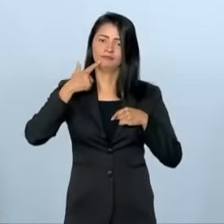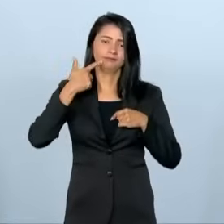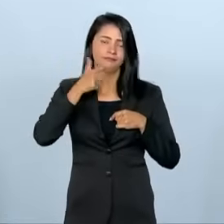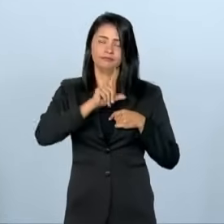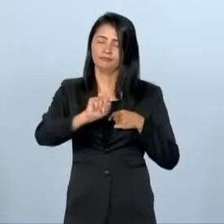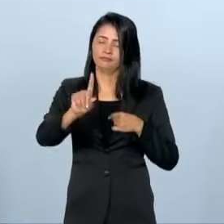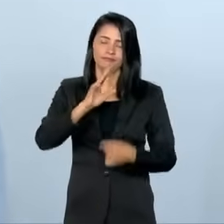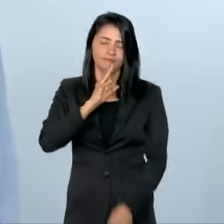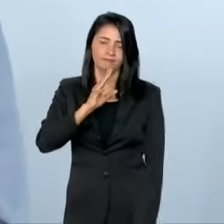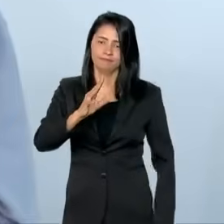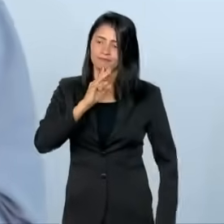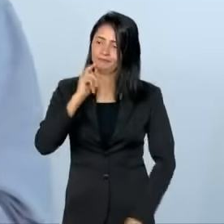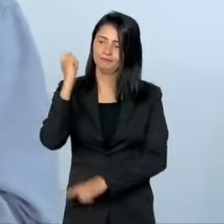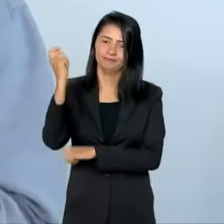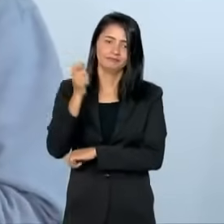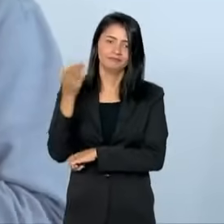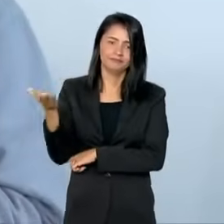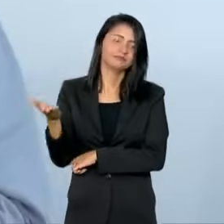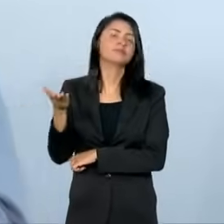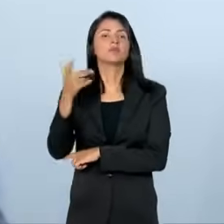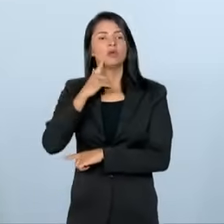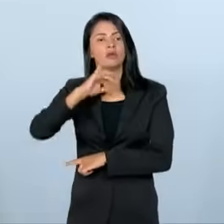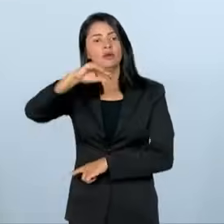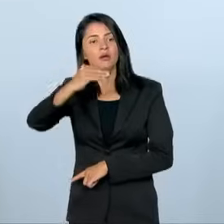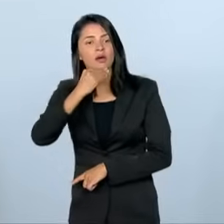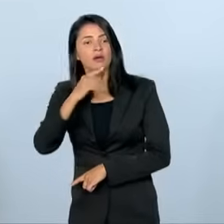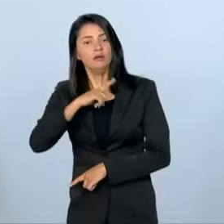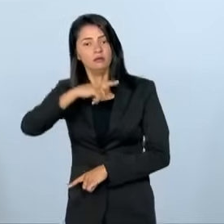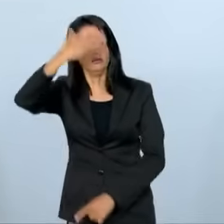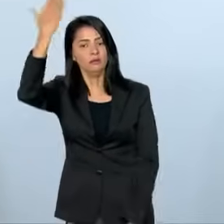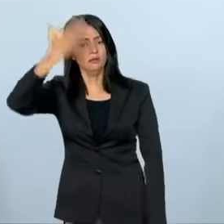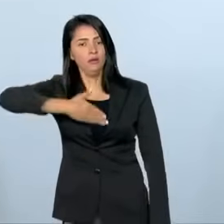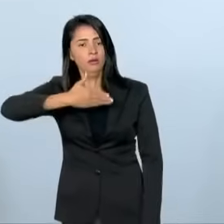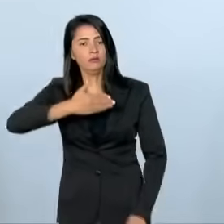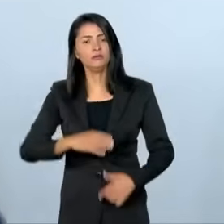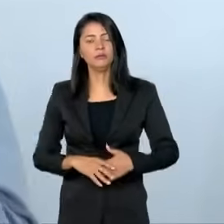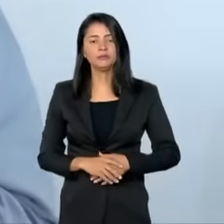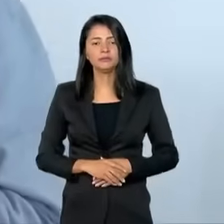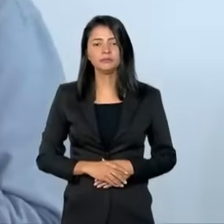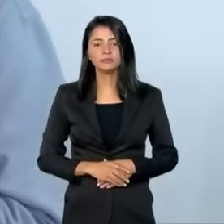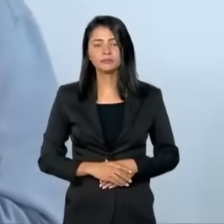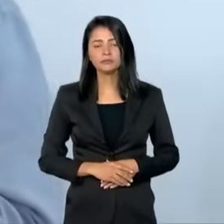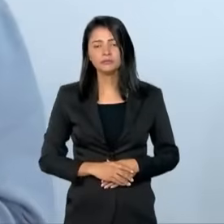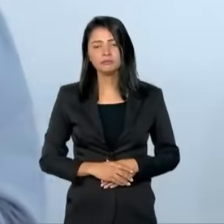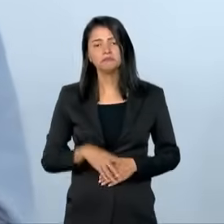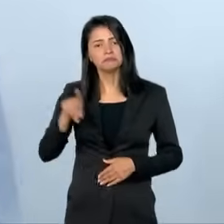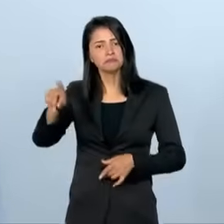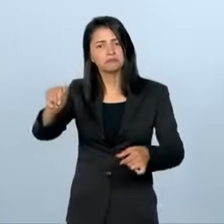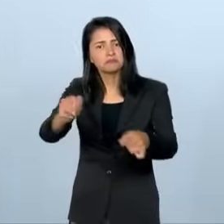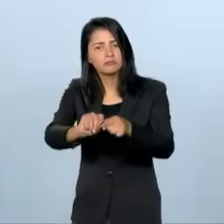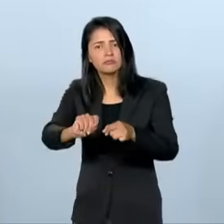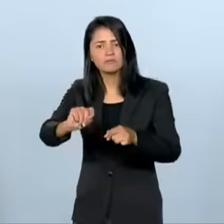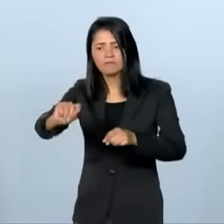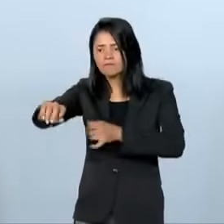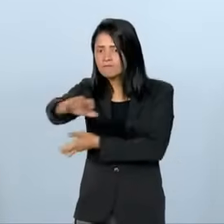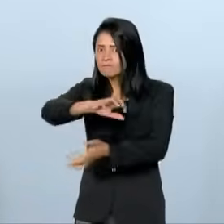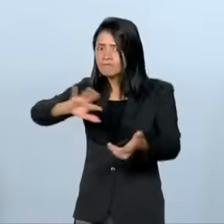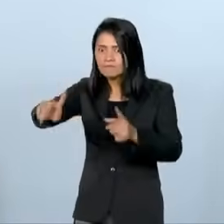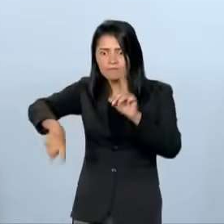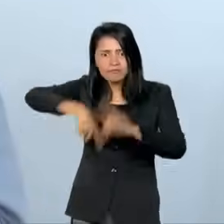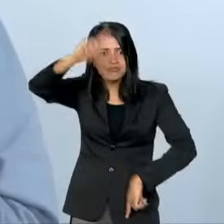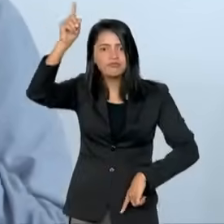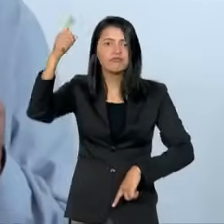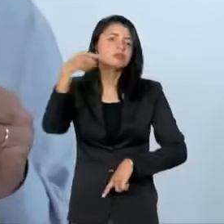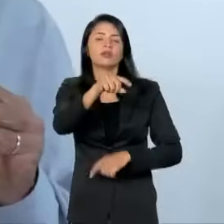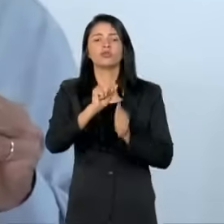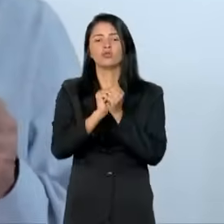gaúchos. Quando os gaúchos tiveram a oportunidade de provar, sabe, fizeram a revolução agrícola junto